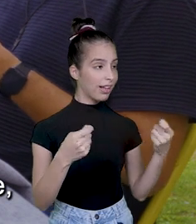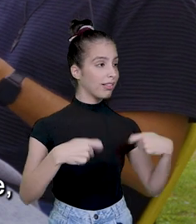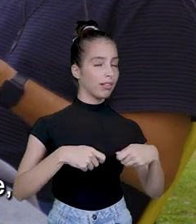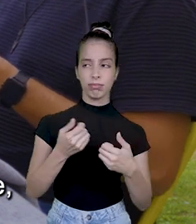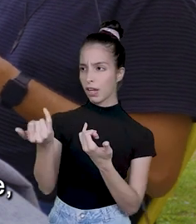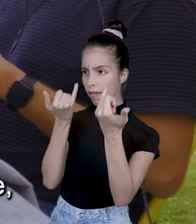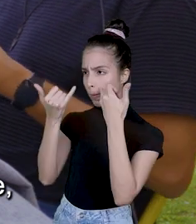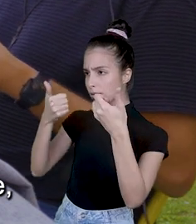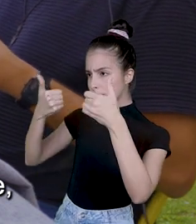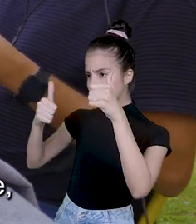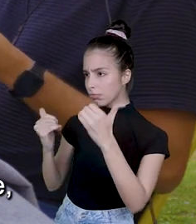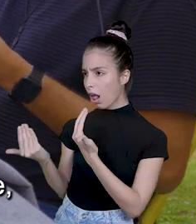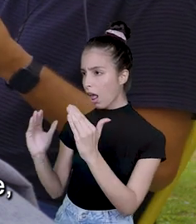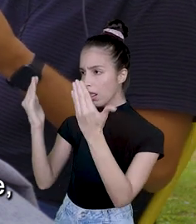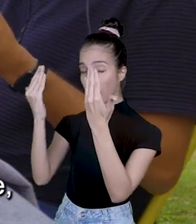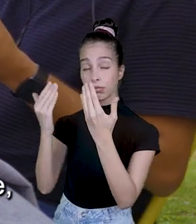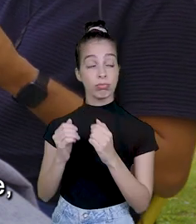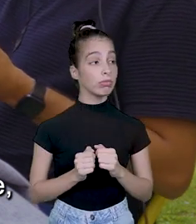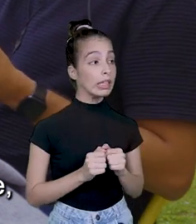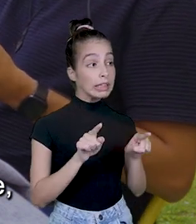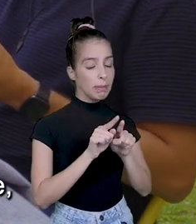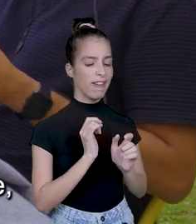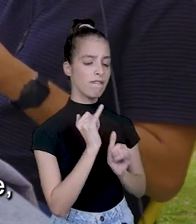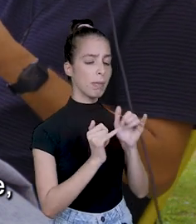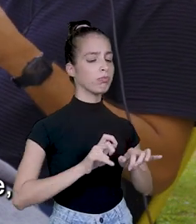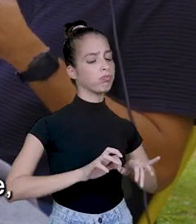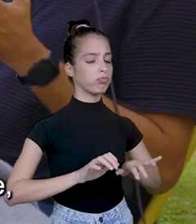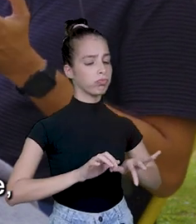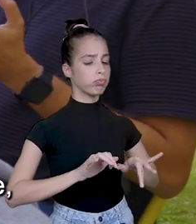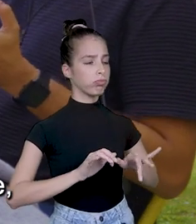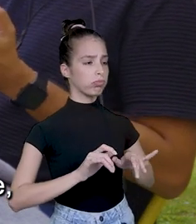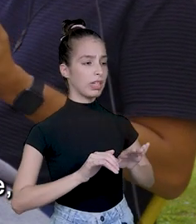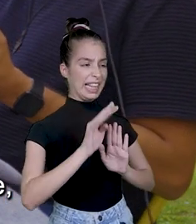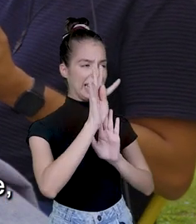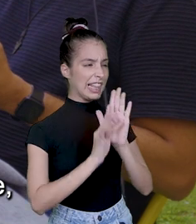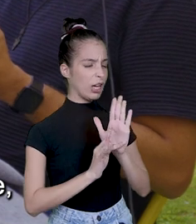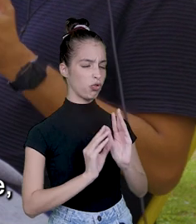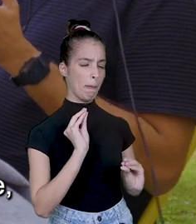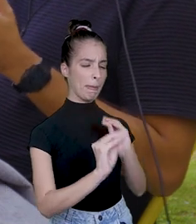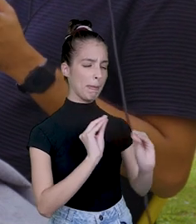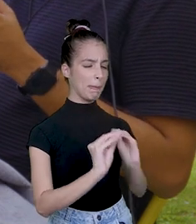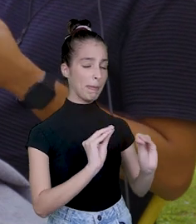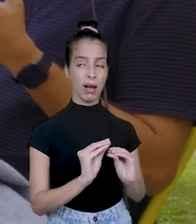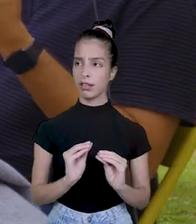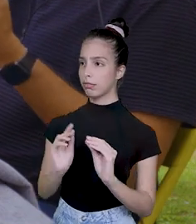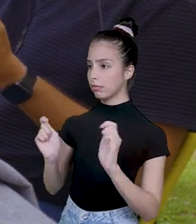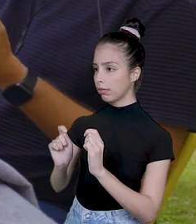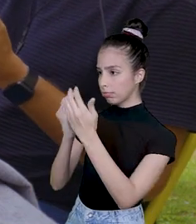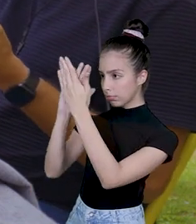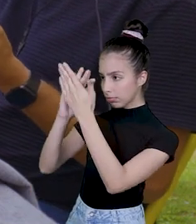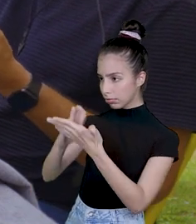informações muito grande ela consegue interpretar informações em grandes volumes de texto e consegue inclusive